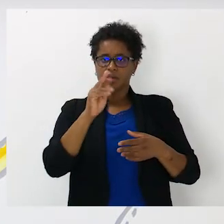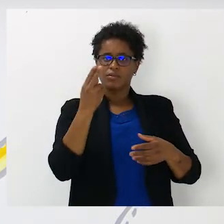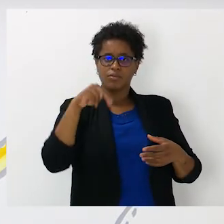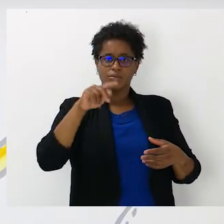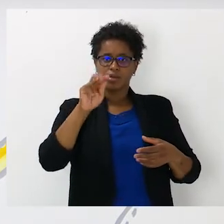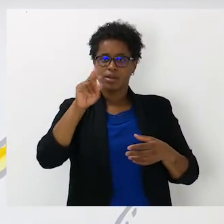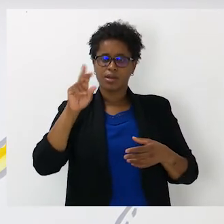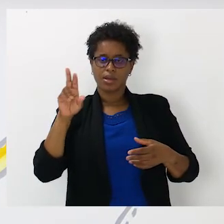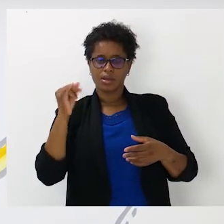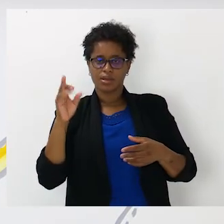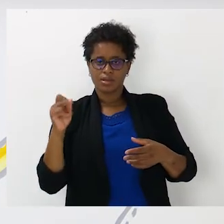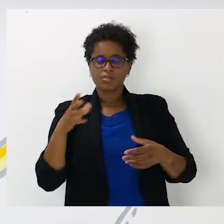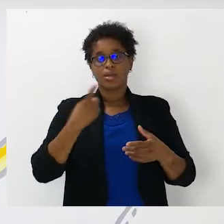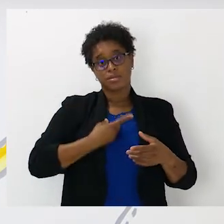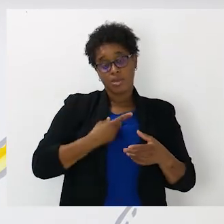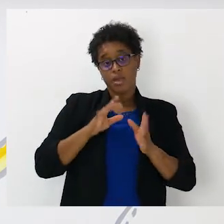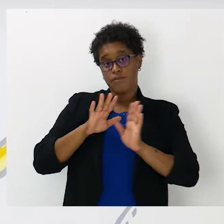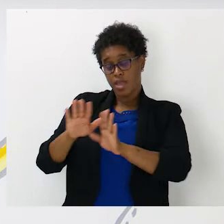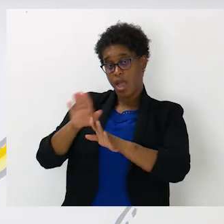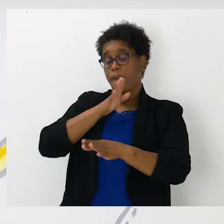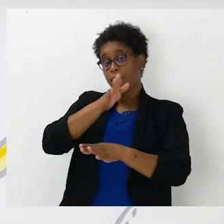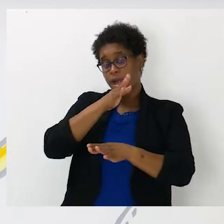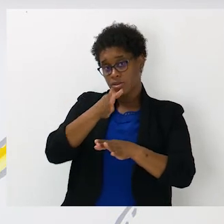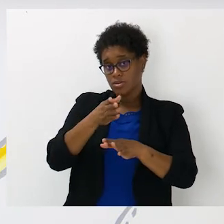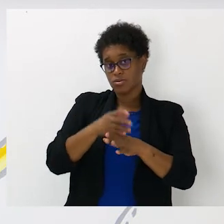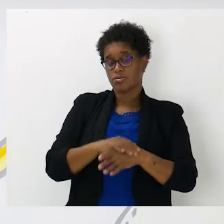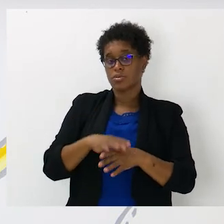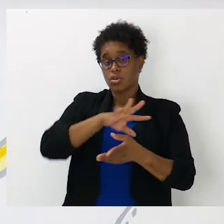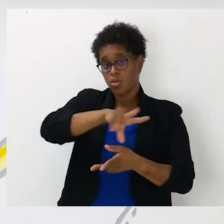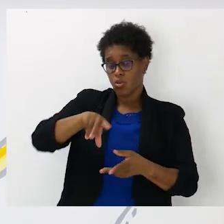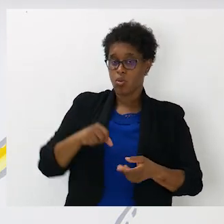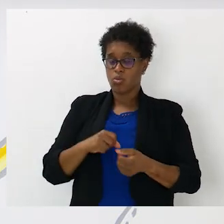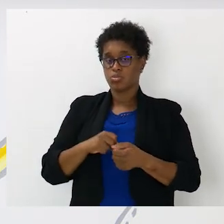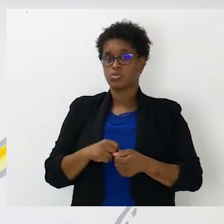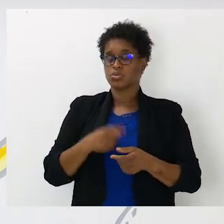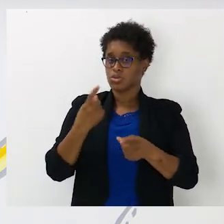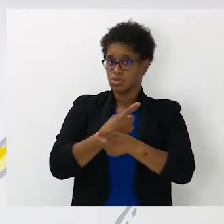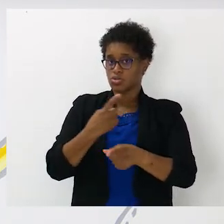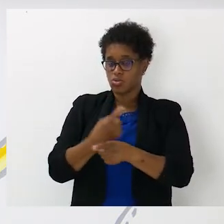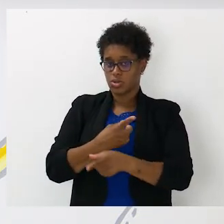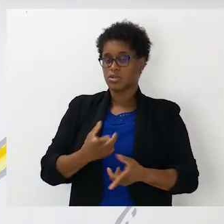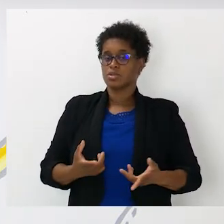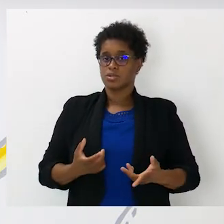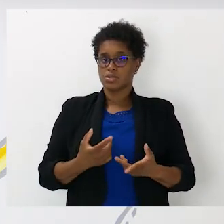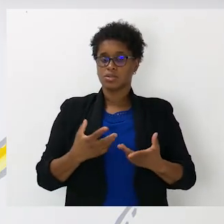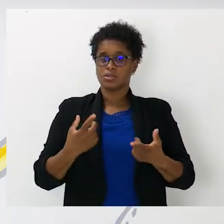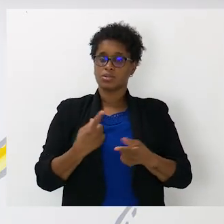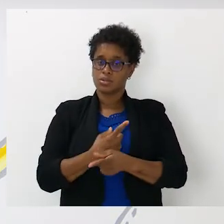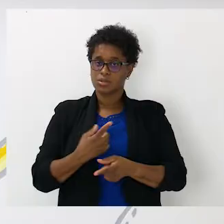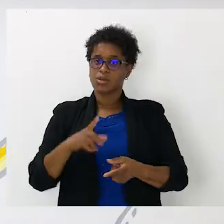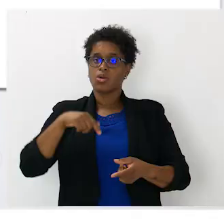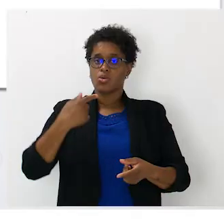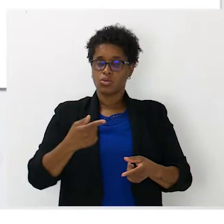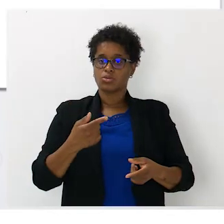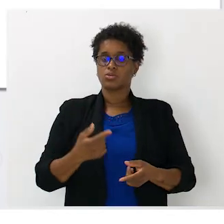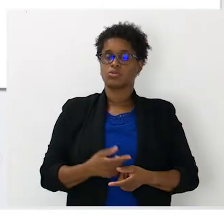seja evitada as práticas de roubos dos pertences dos reis ou de outros